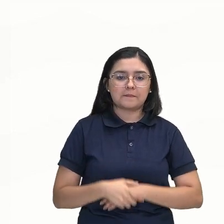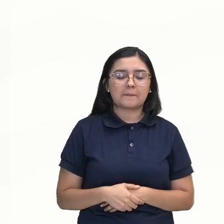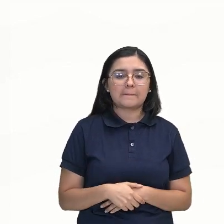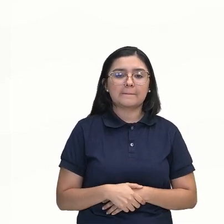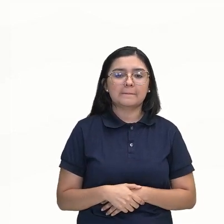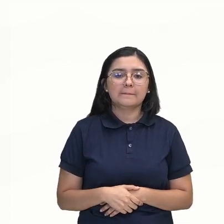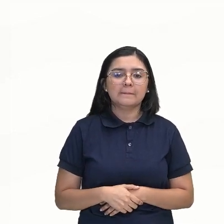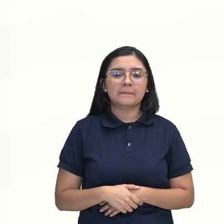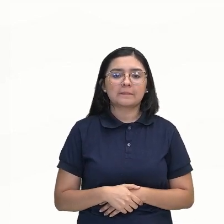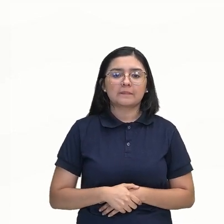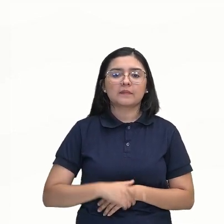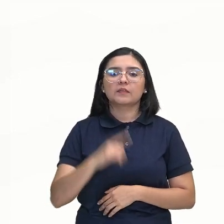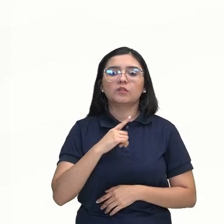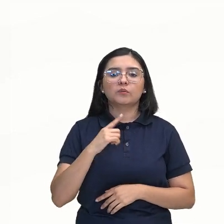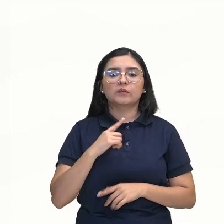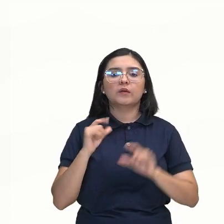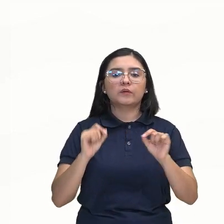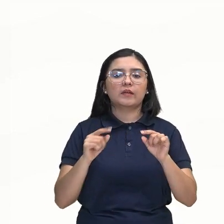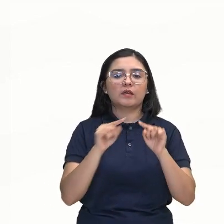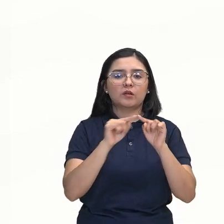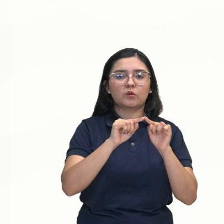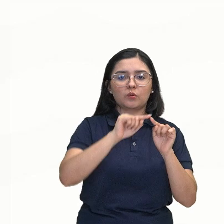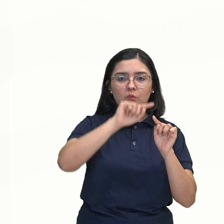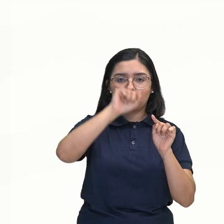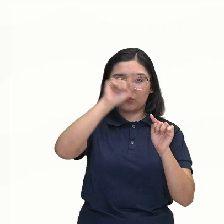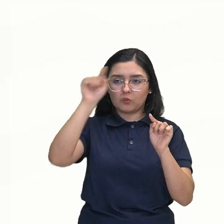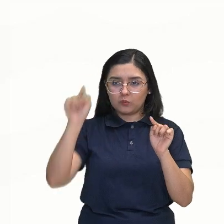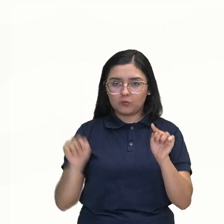Nada curvado,